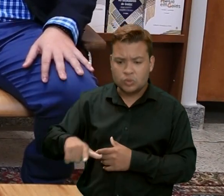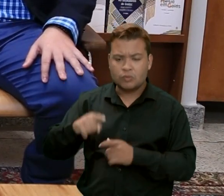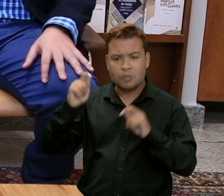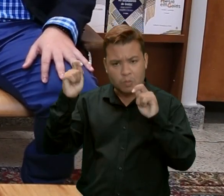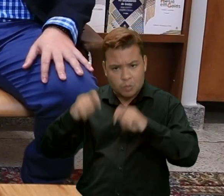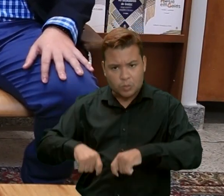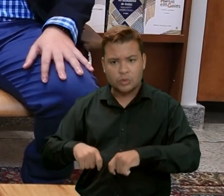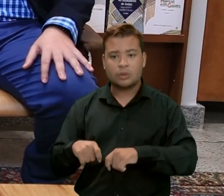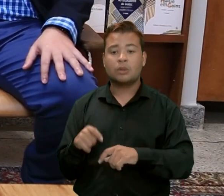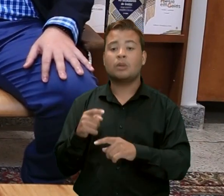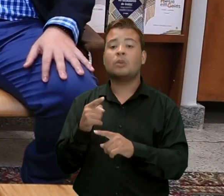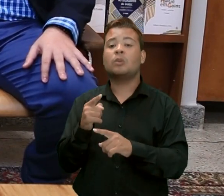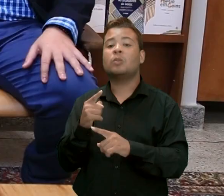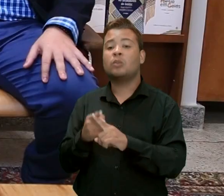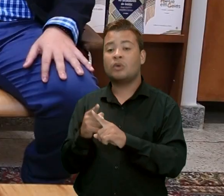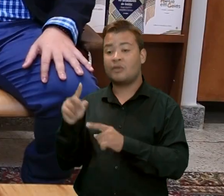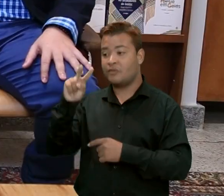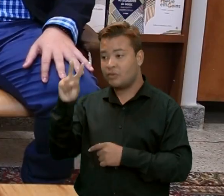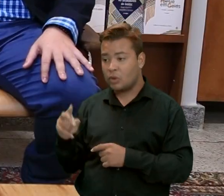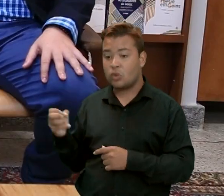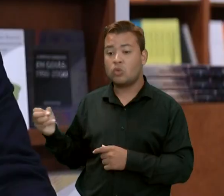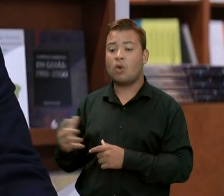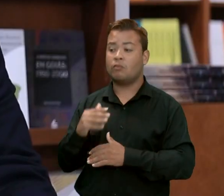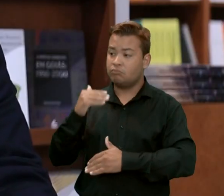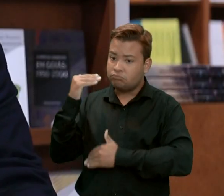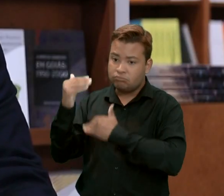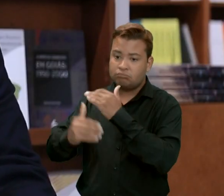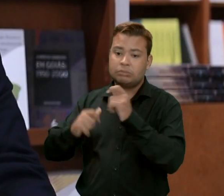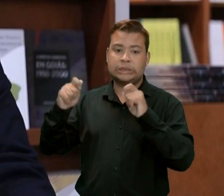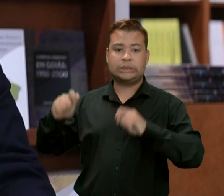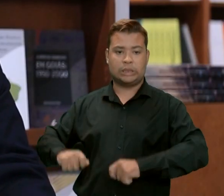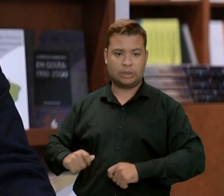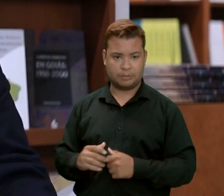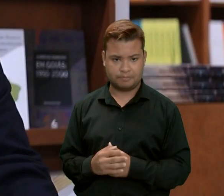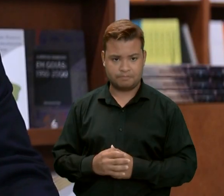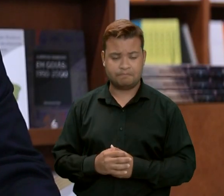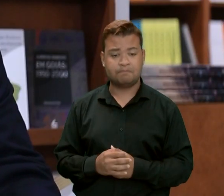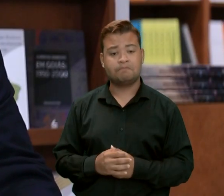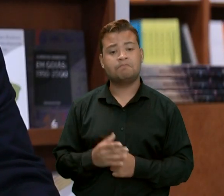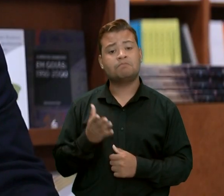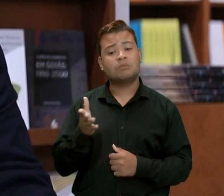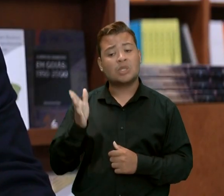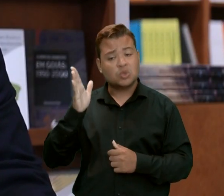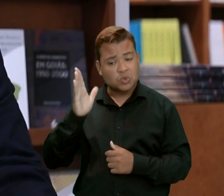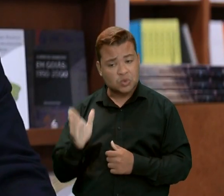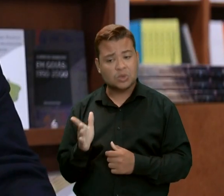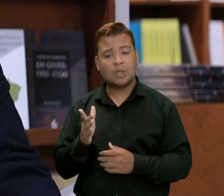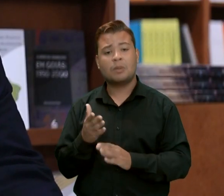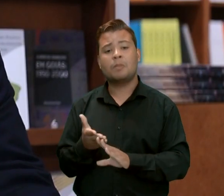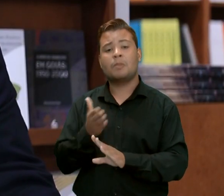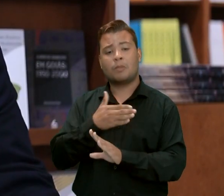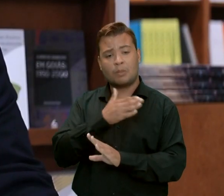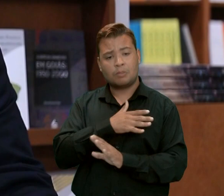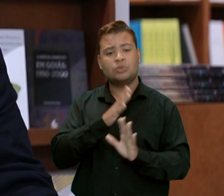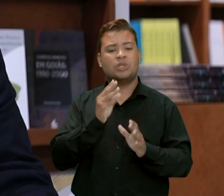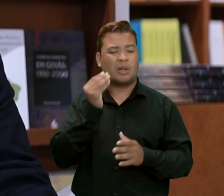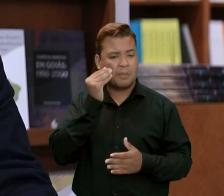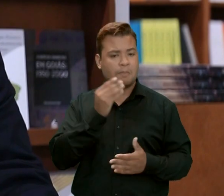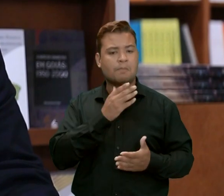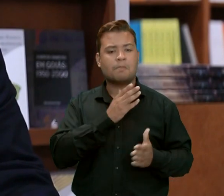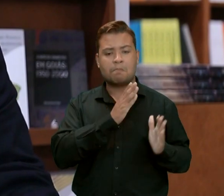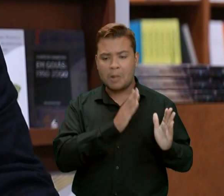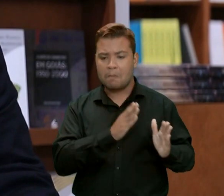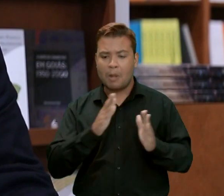trazendo a Venezuela para um novo contexto de desenvolvimento. E isso é algo que já tinha sido feito em outros momentos, mas